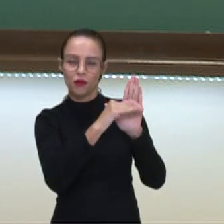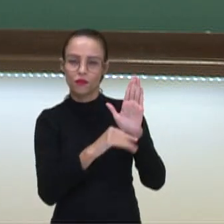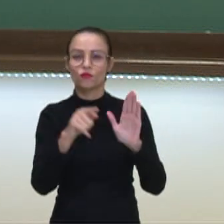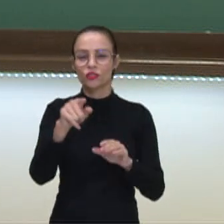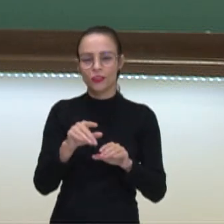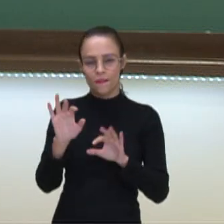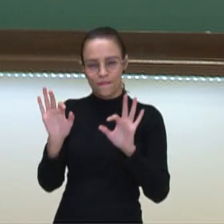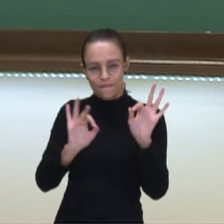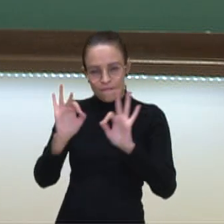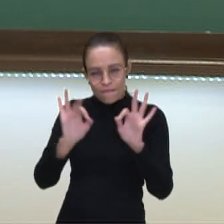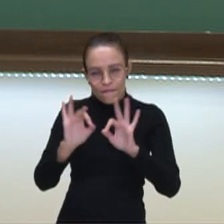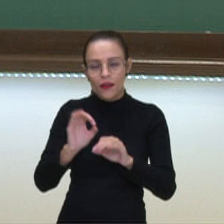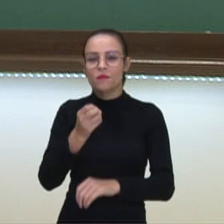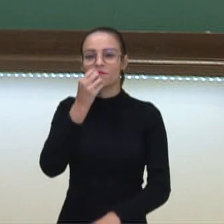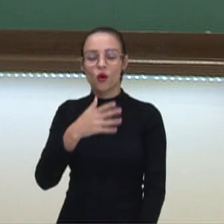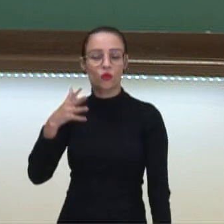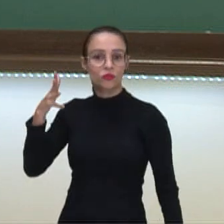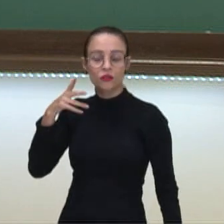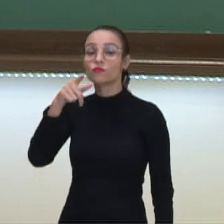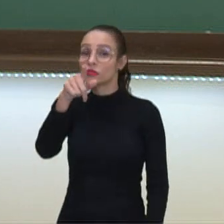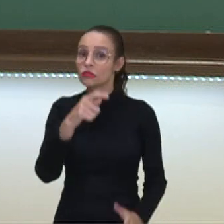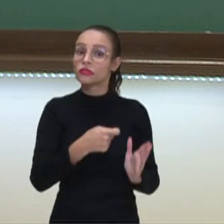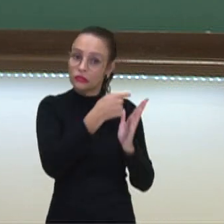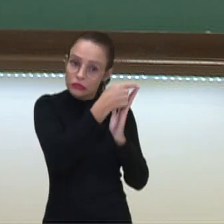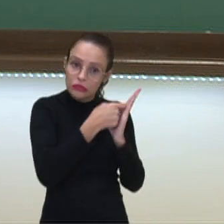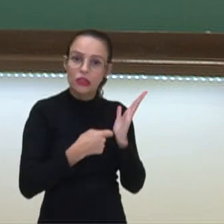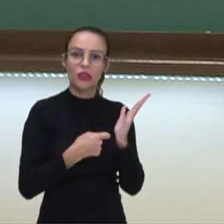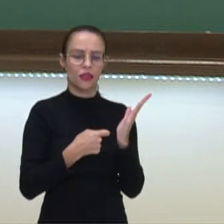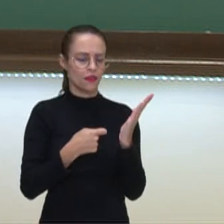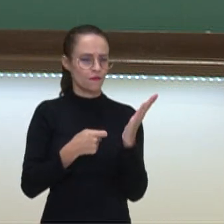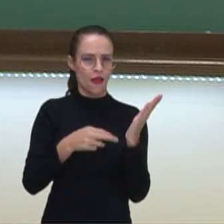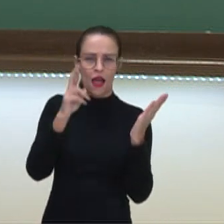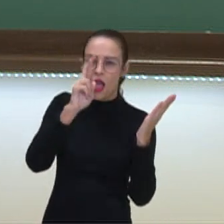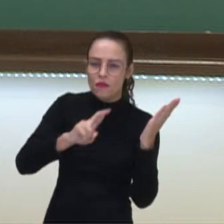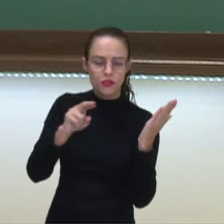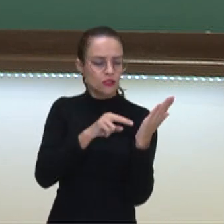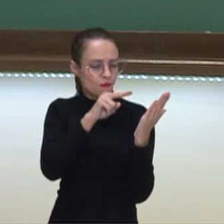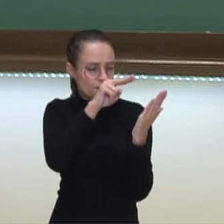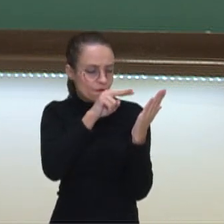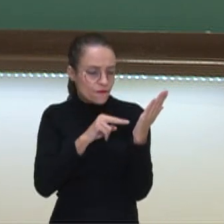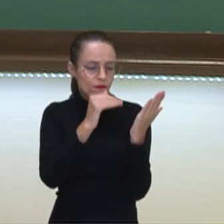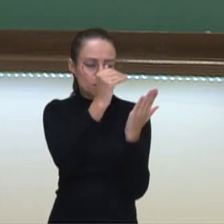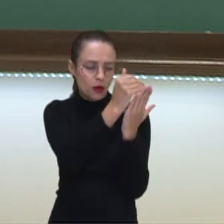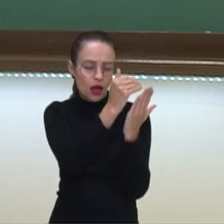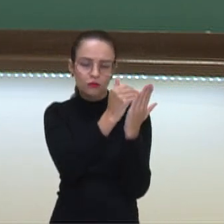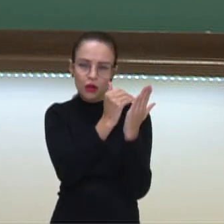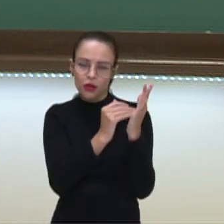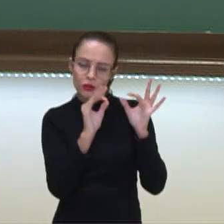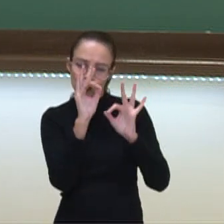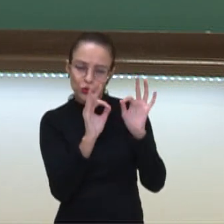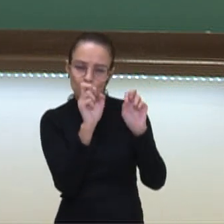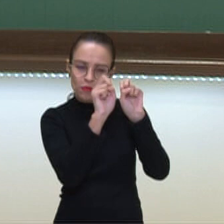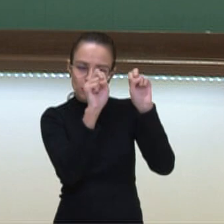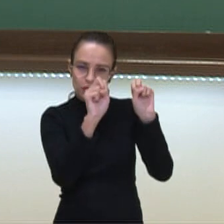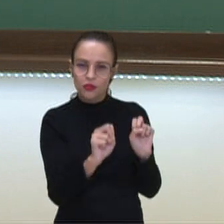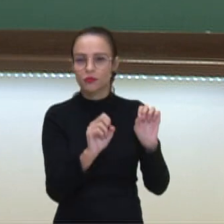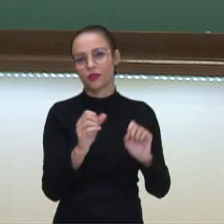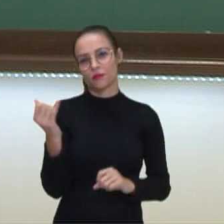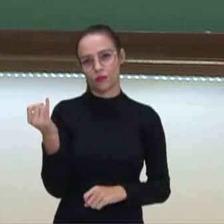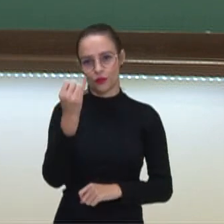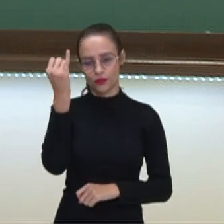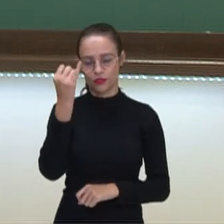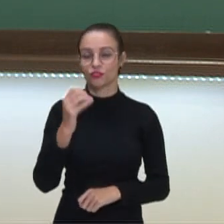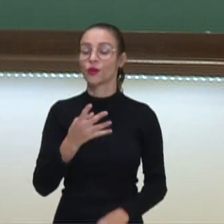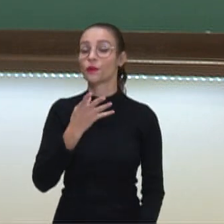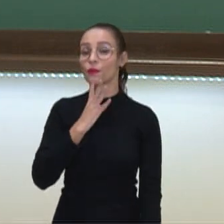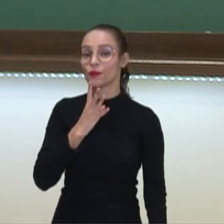boa oratória. Escreva sempre que necessário, revise esses passos, né? Sistematize a tua oratória. Conhecemos